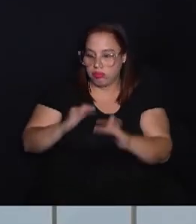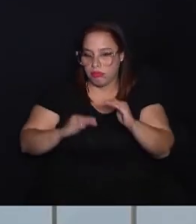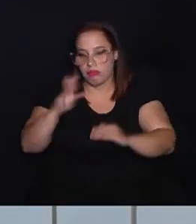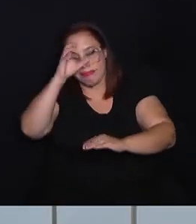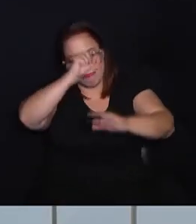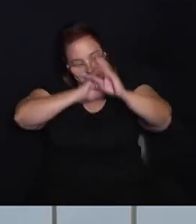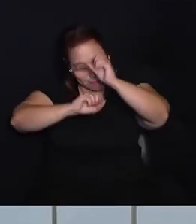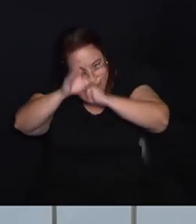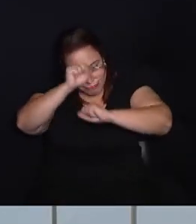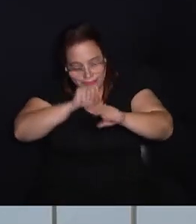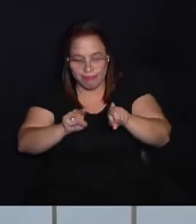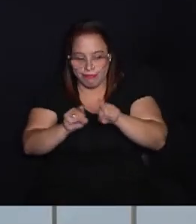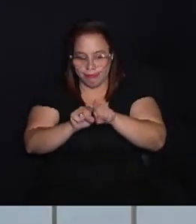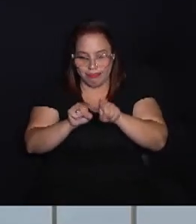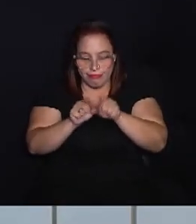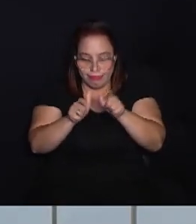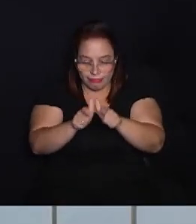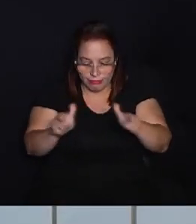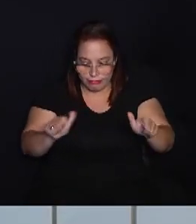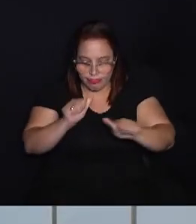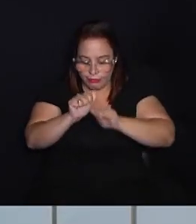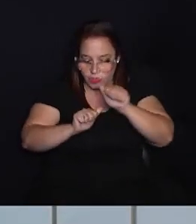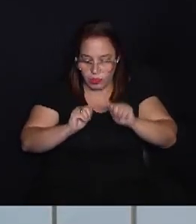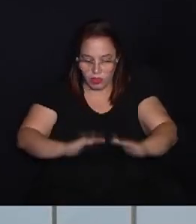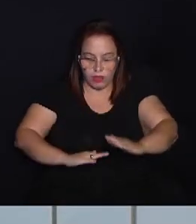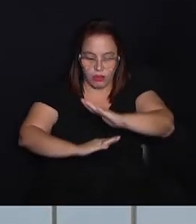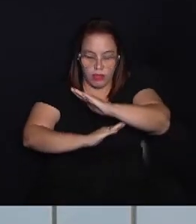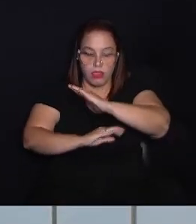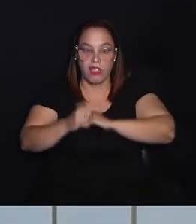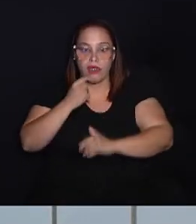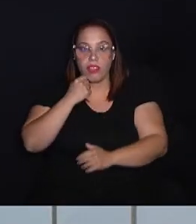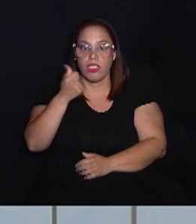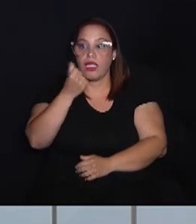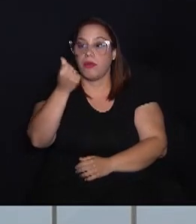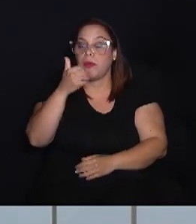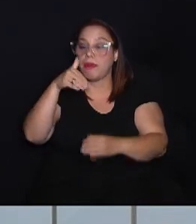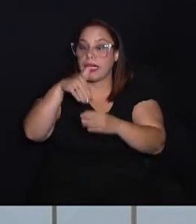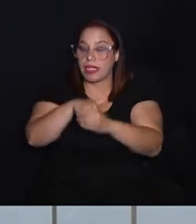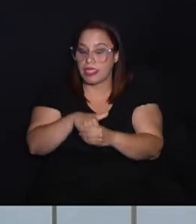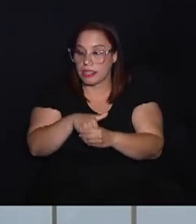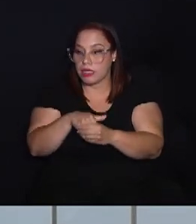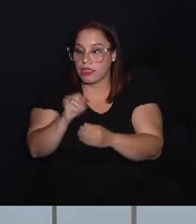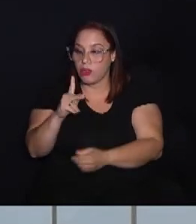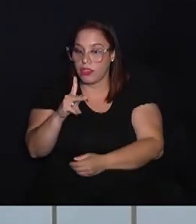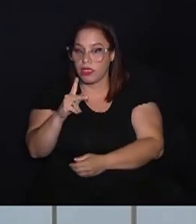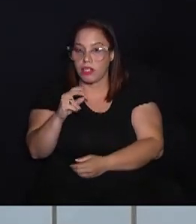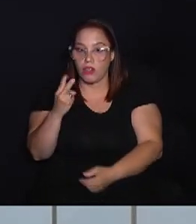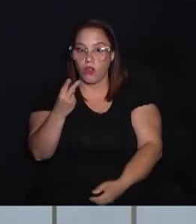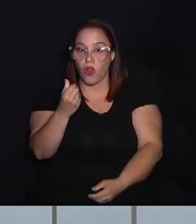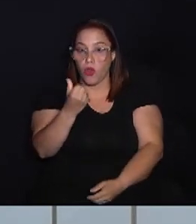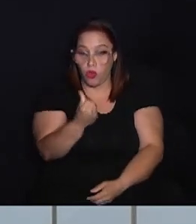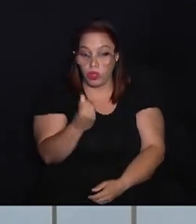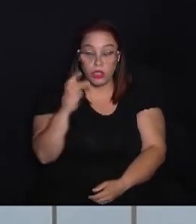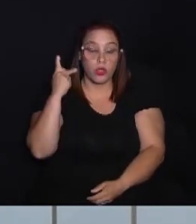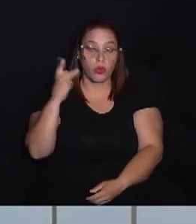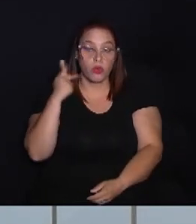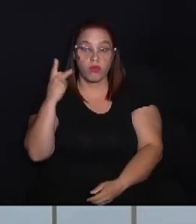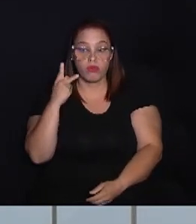dá visibilidade para essas ações e para as premiações que aconteceram recentemente. E do outro lado, vereador, a gente